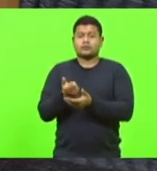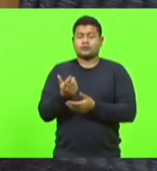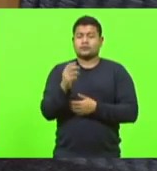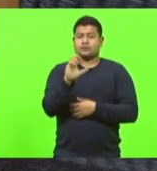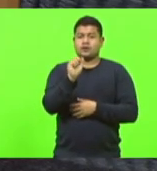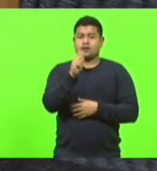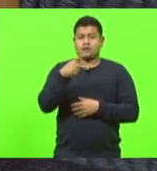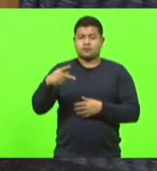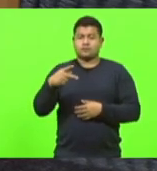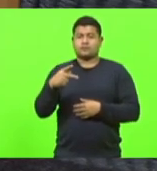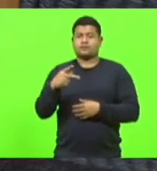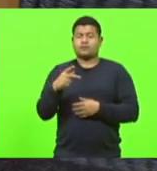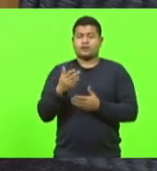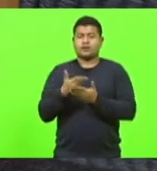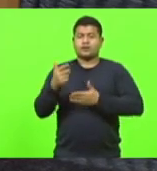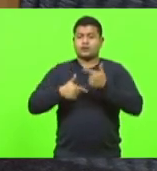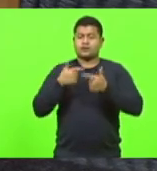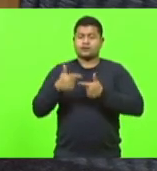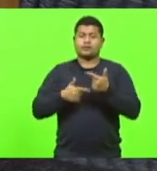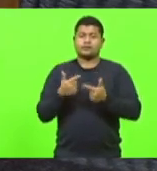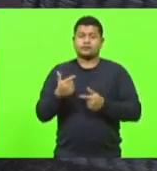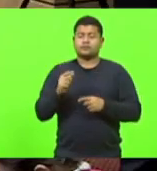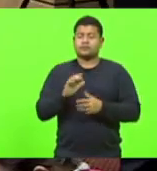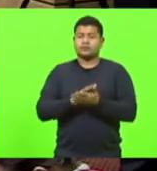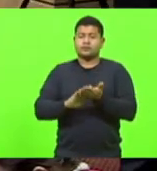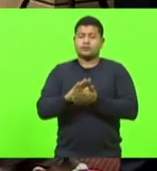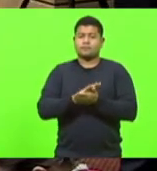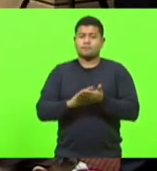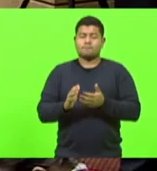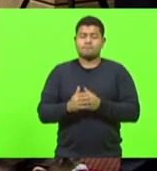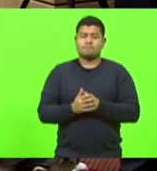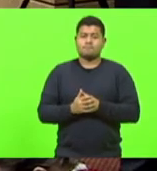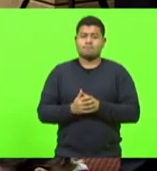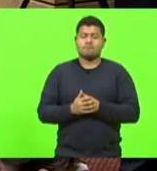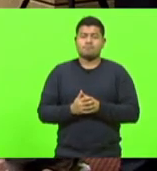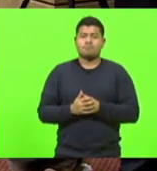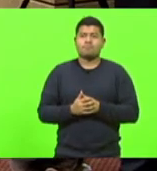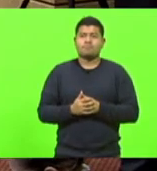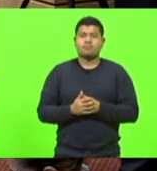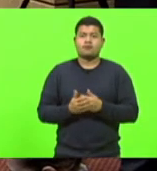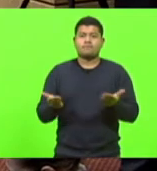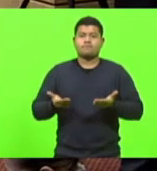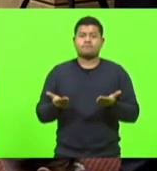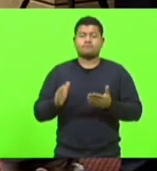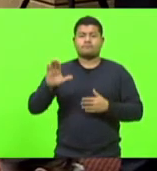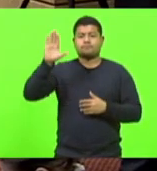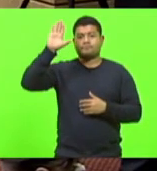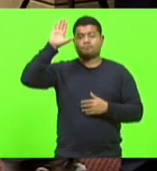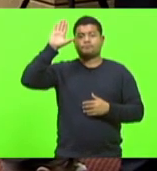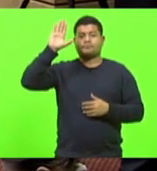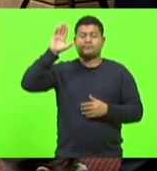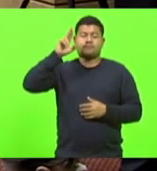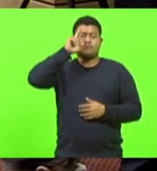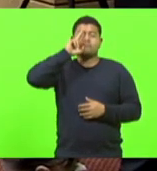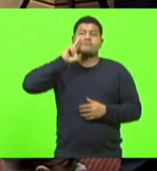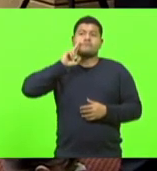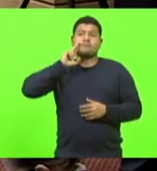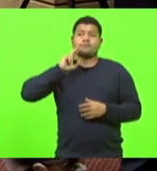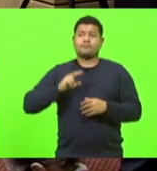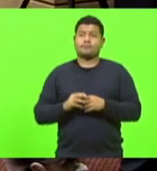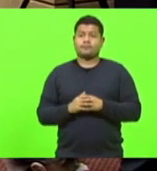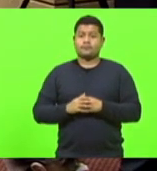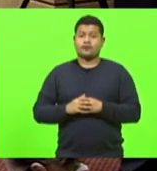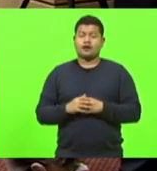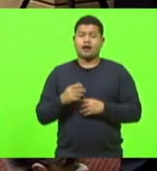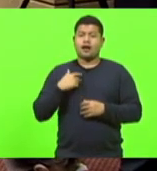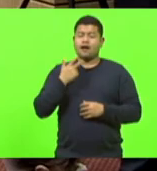pegar o seu presidente caminho voto favorável ao requerimento sobre os dentes a palavra dádiva nariz só para não ser